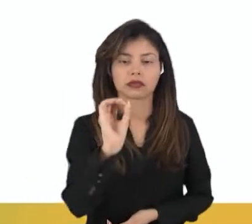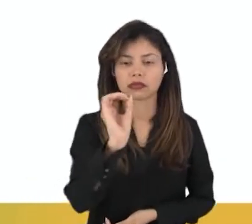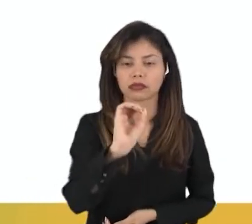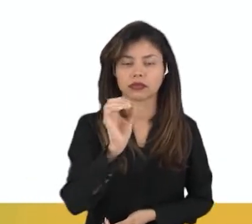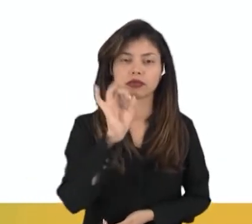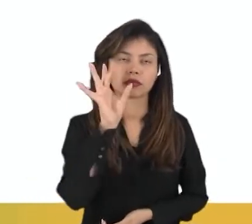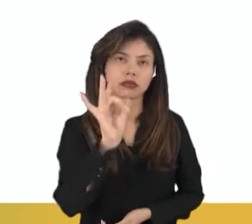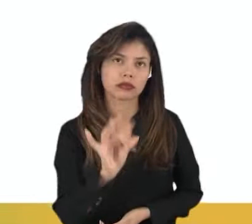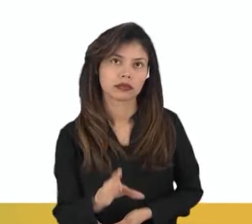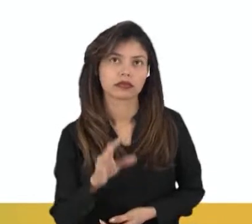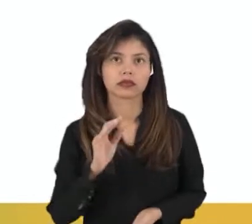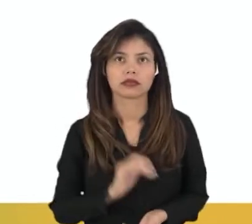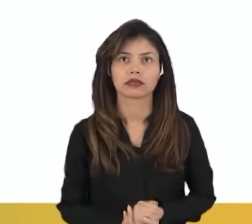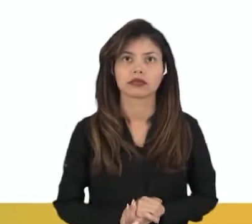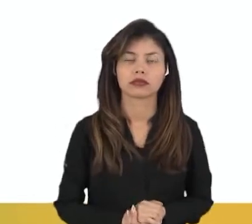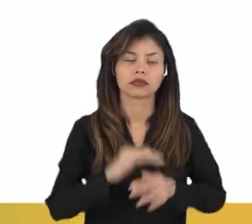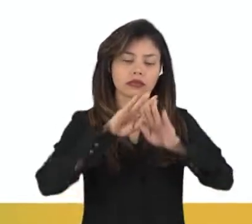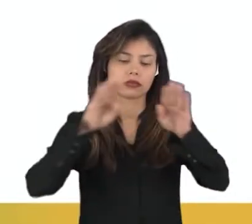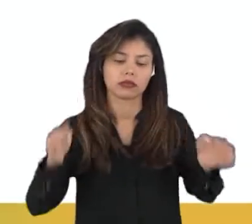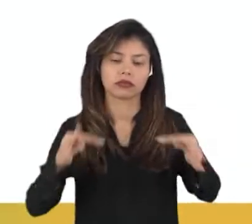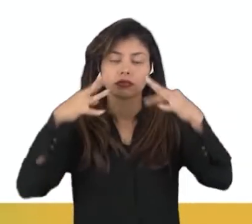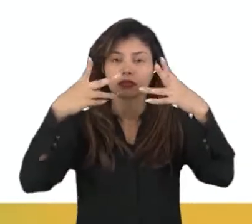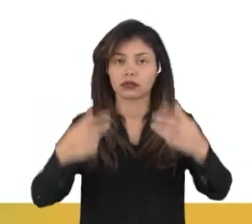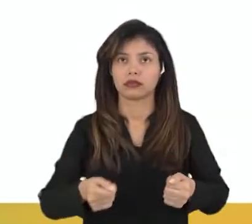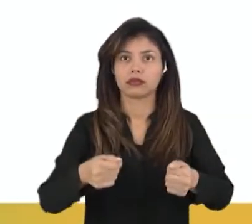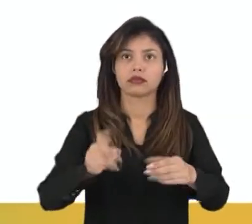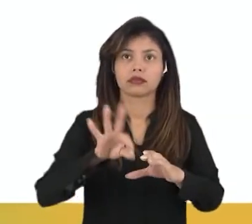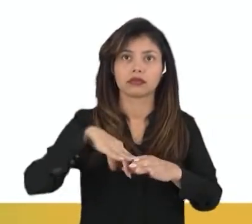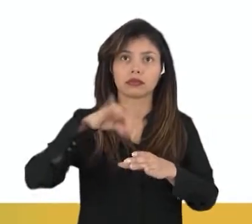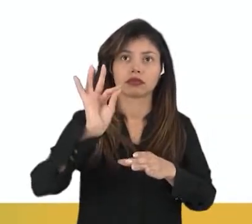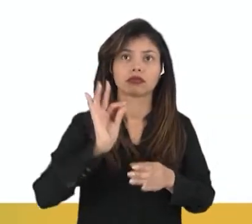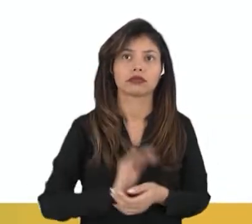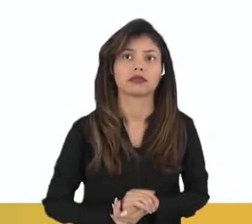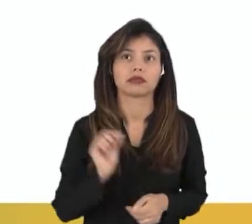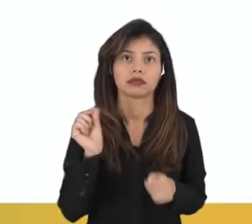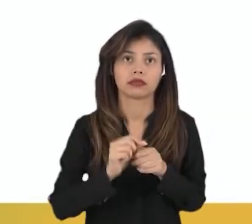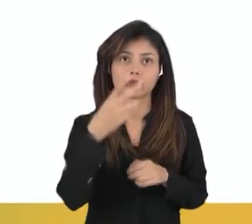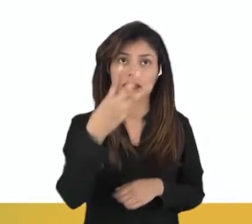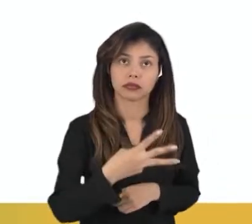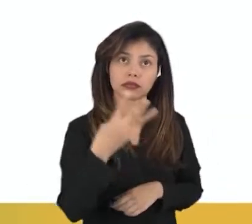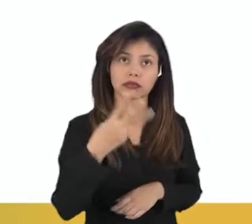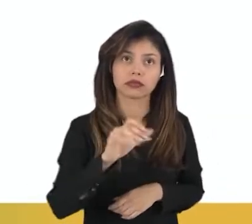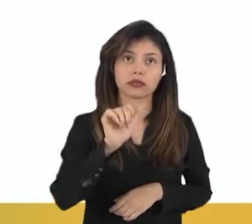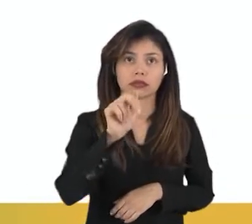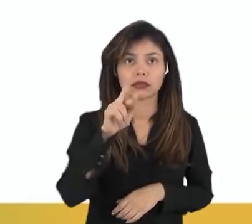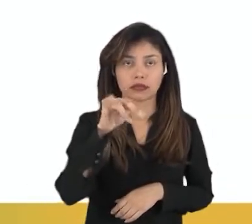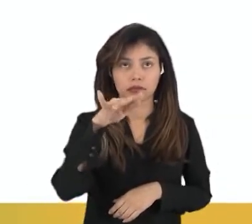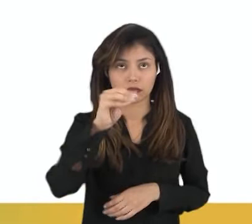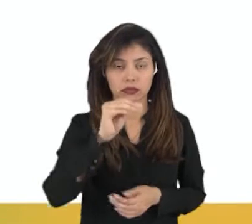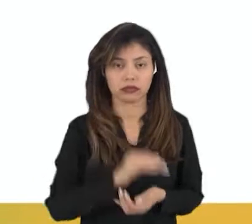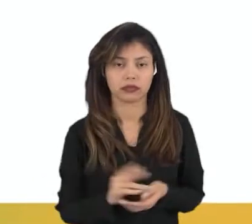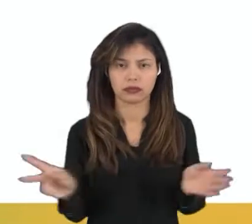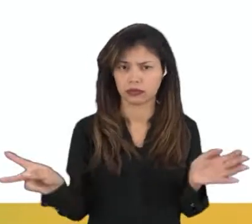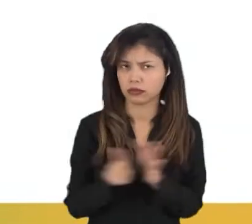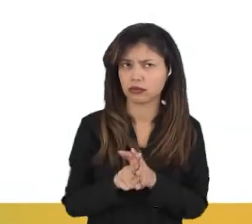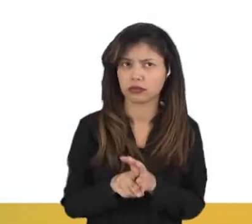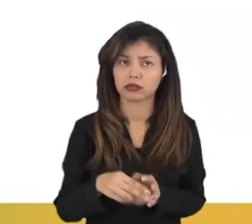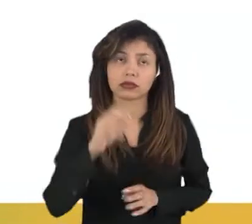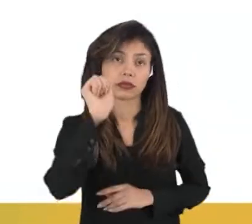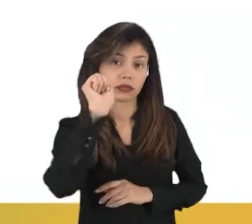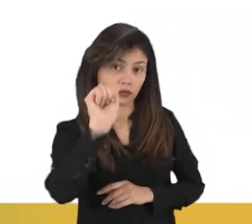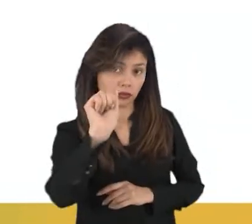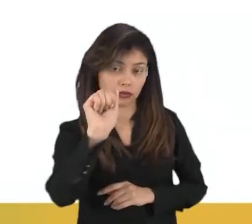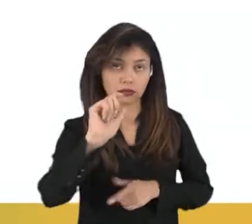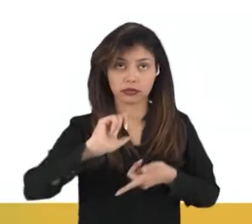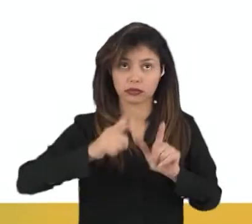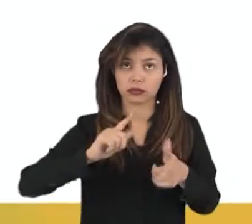de cada vez, né, de uma urna. Todos os bilhetes dos alunos são formados por 3 algarismos distintos. Então, na letra A,